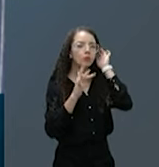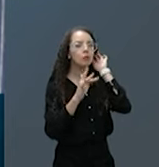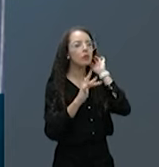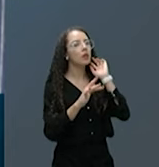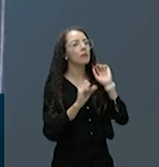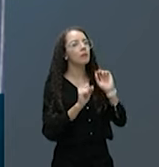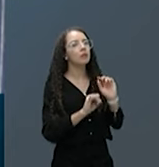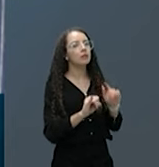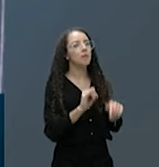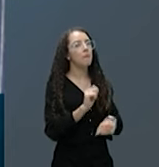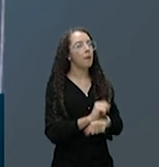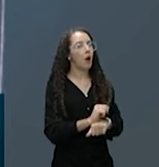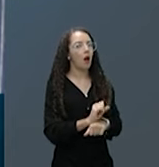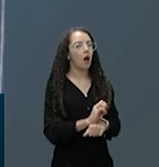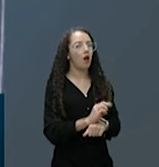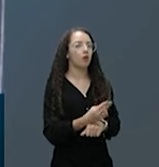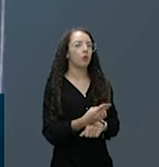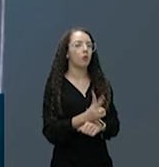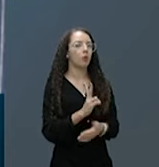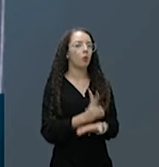seguir.